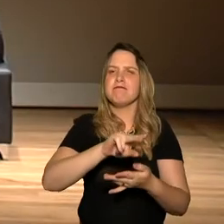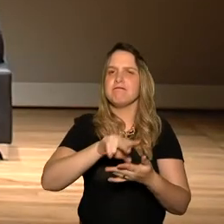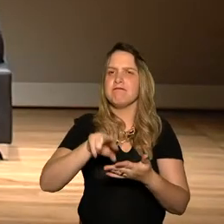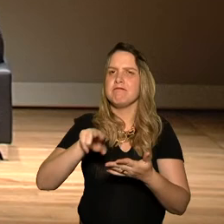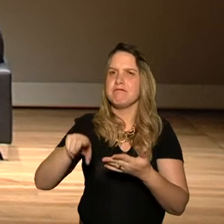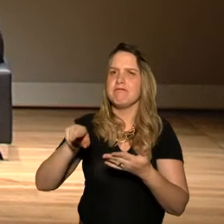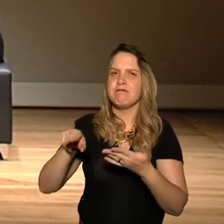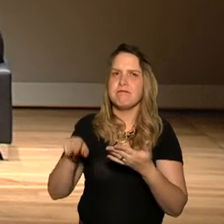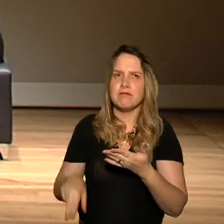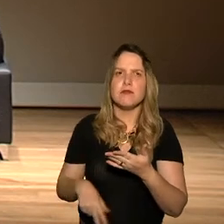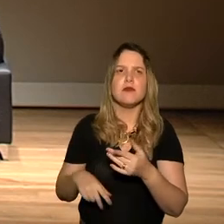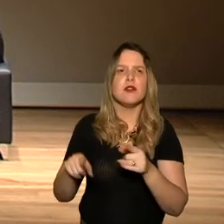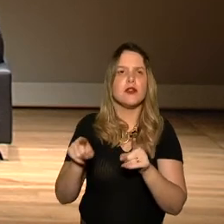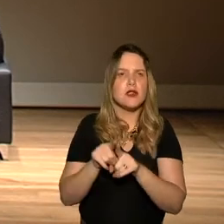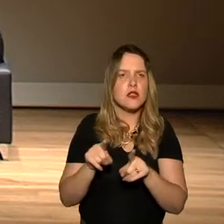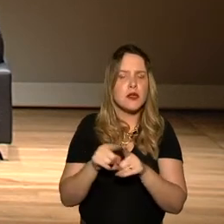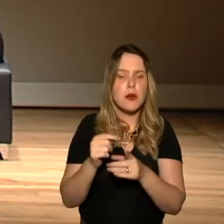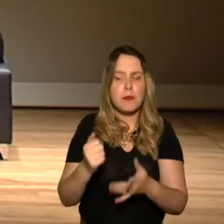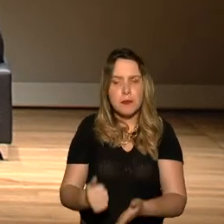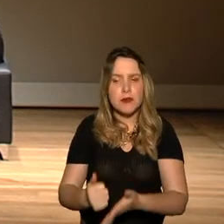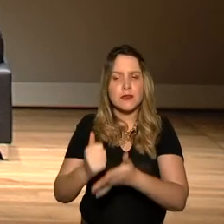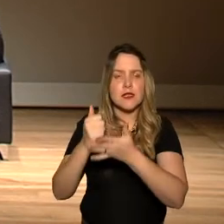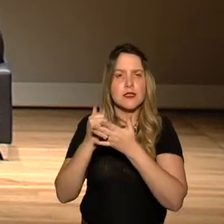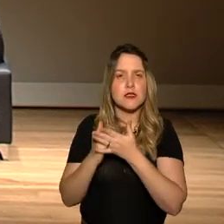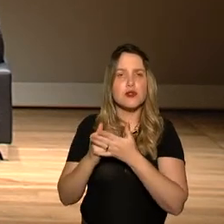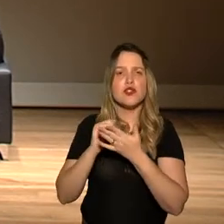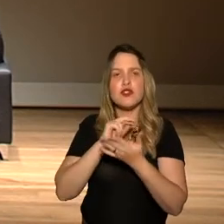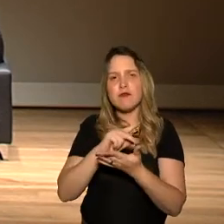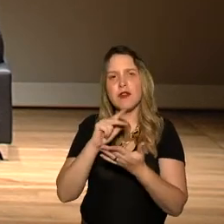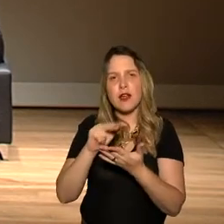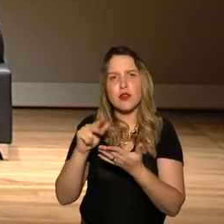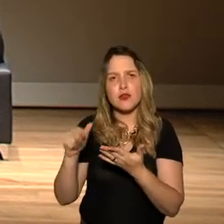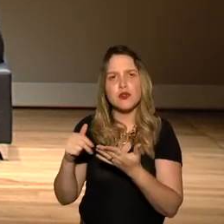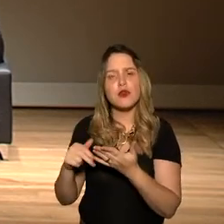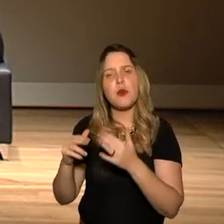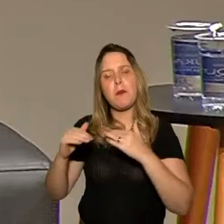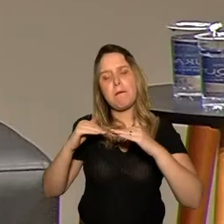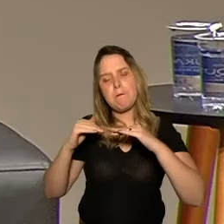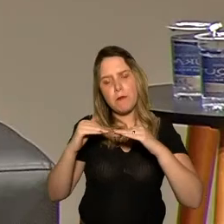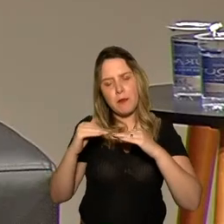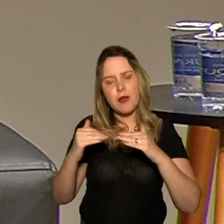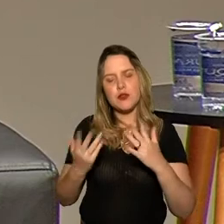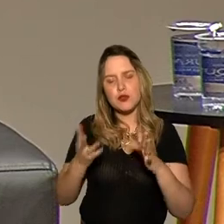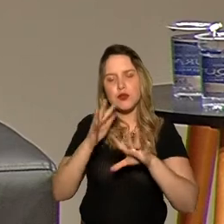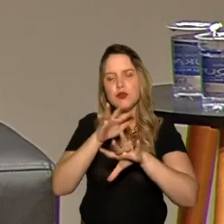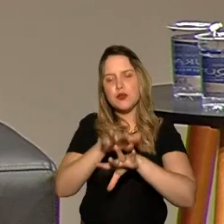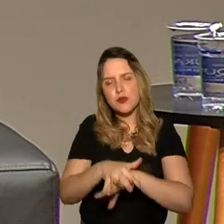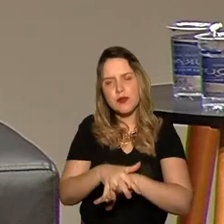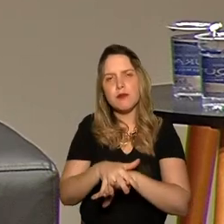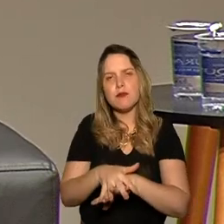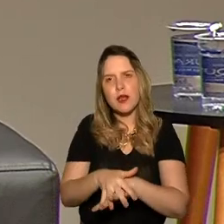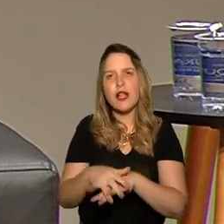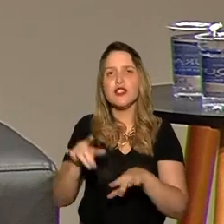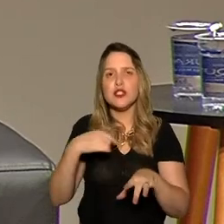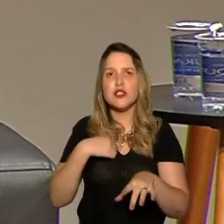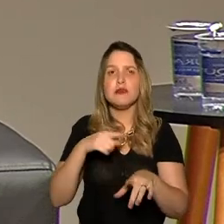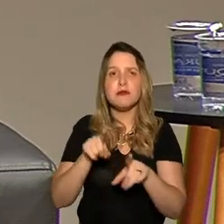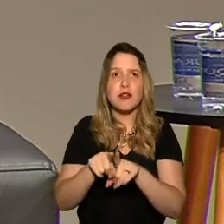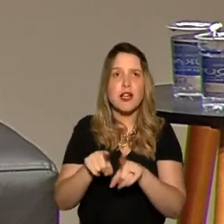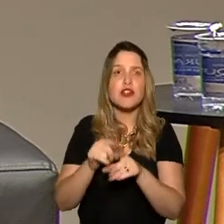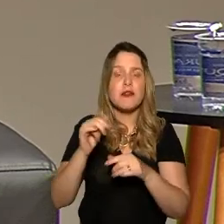faz falar o que que a gente vai fazer com aquilo que emerge nesses momentos de fruição a gente vai simplesmente